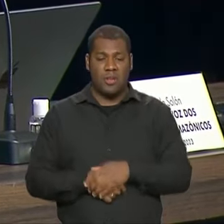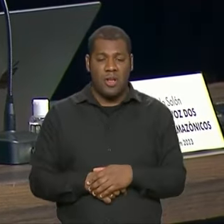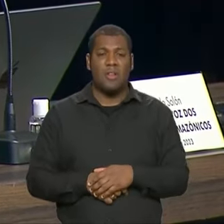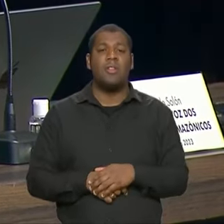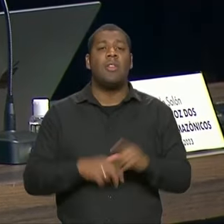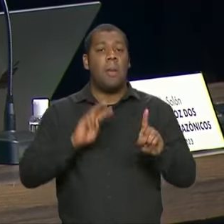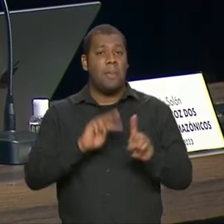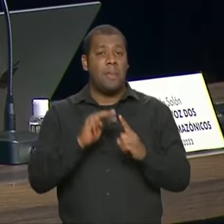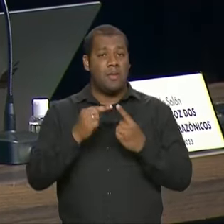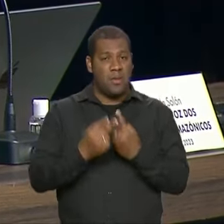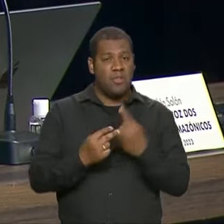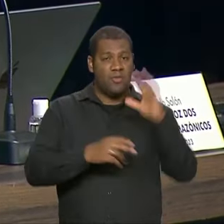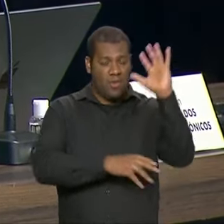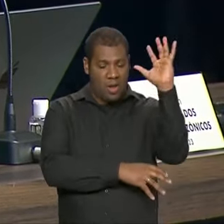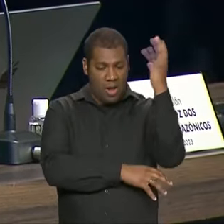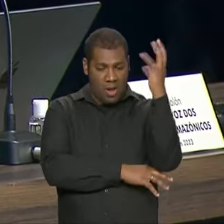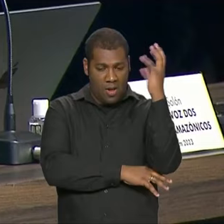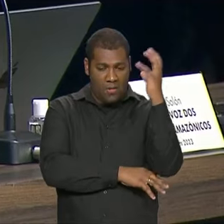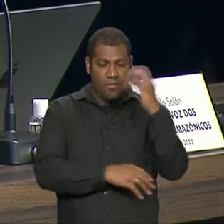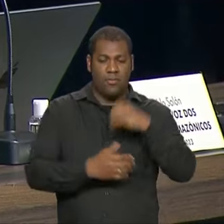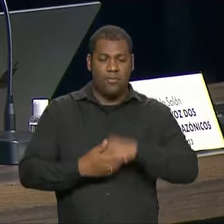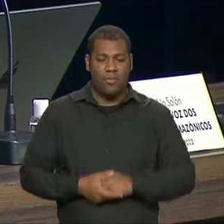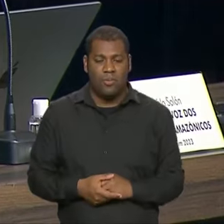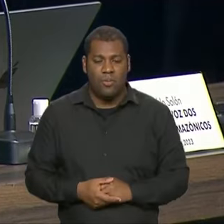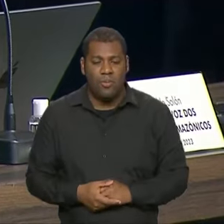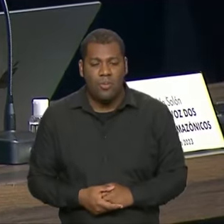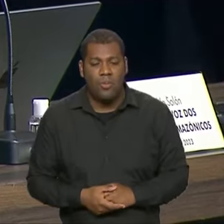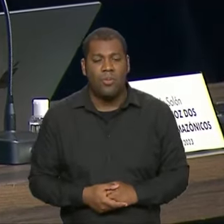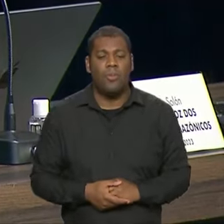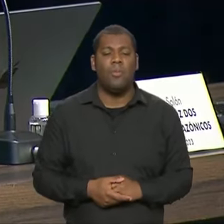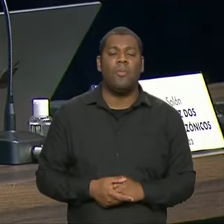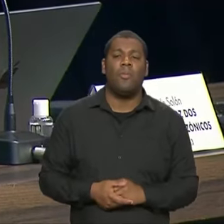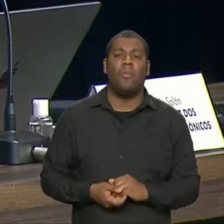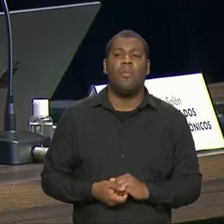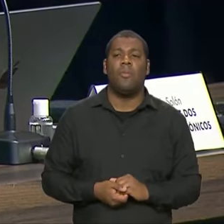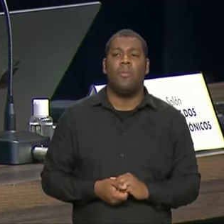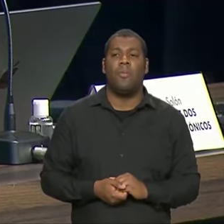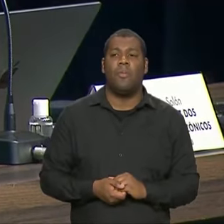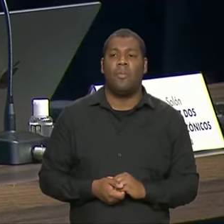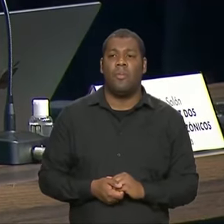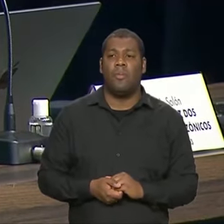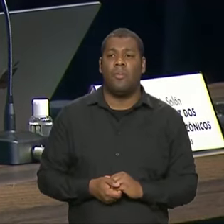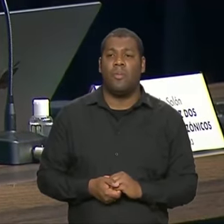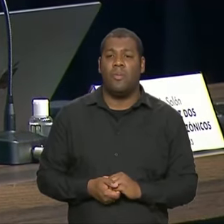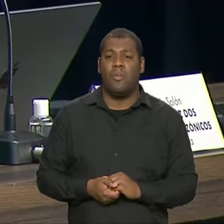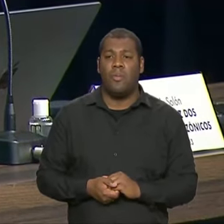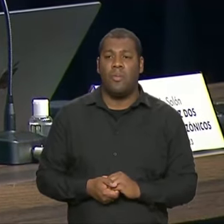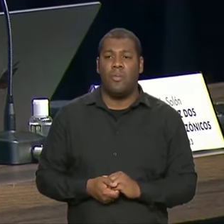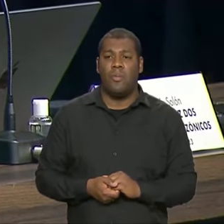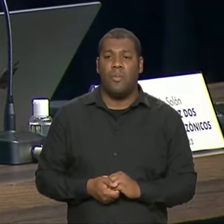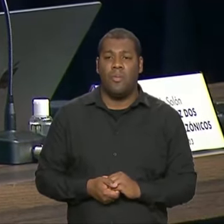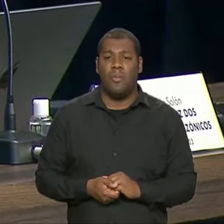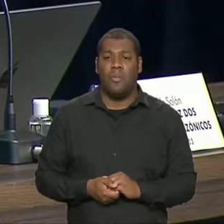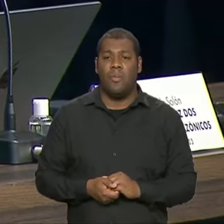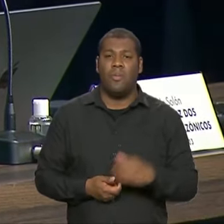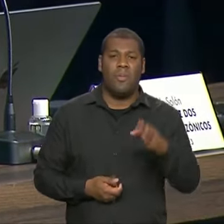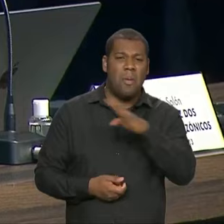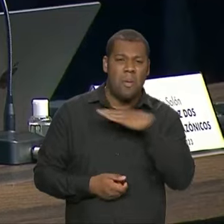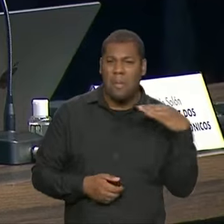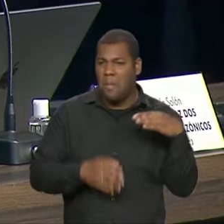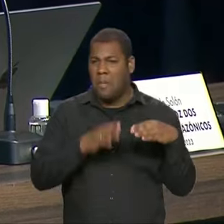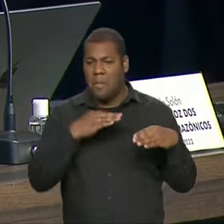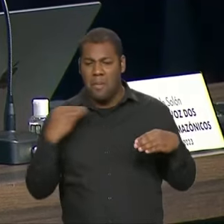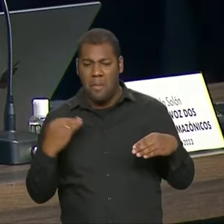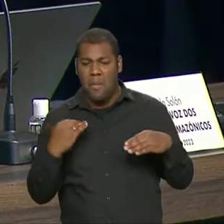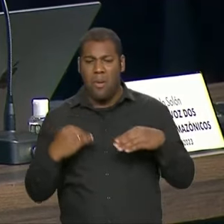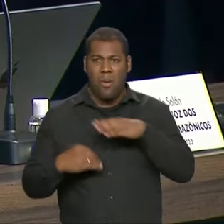da natureza. De todas as mortes, a mais dolorosa é